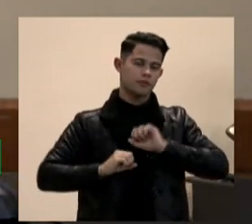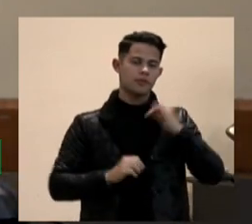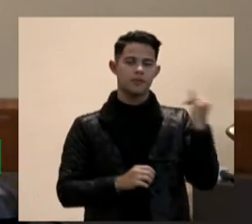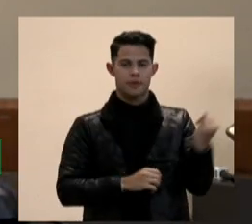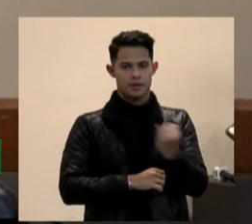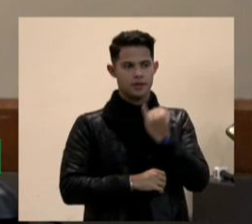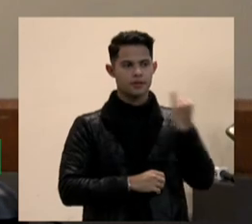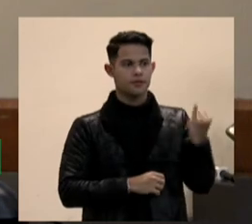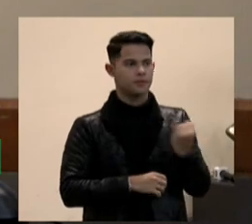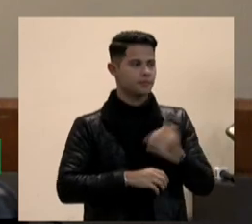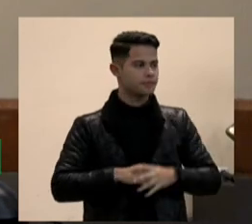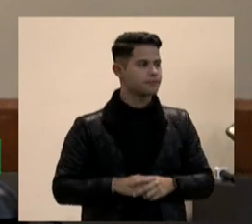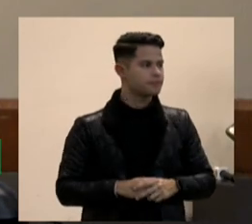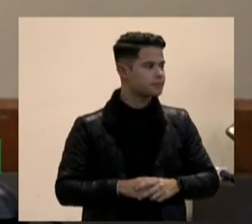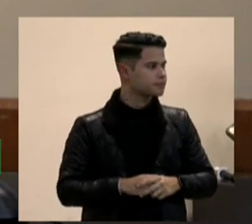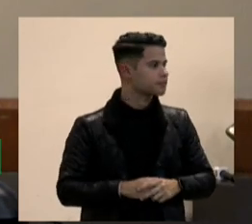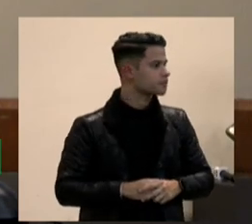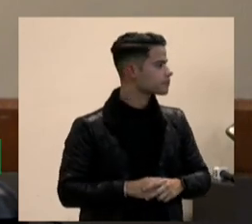grande.